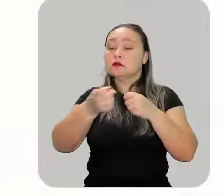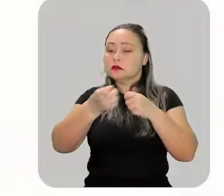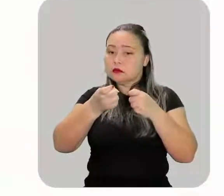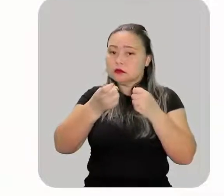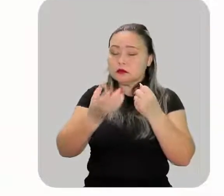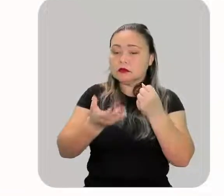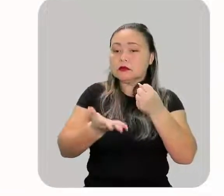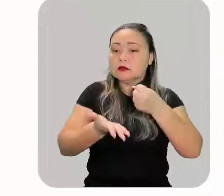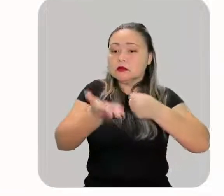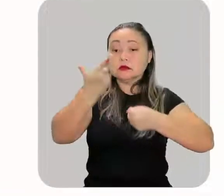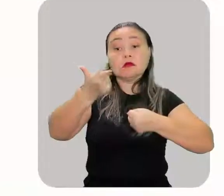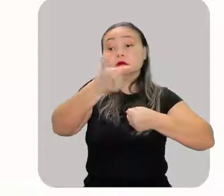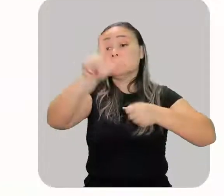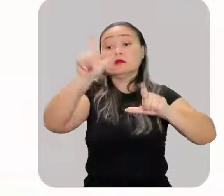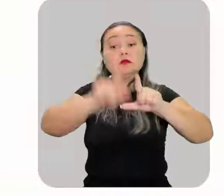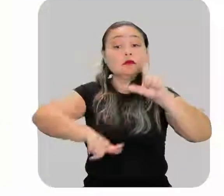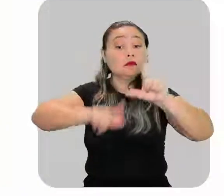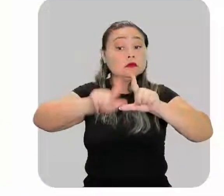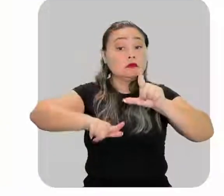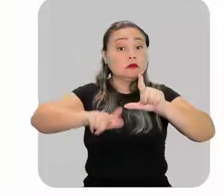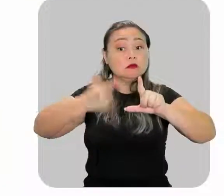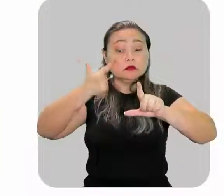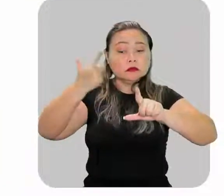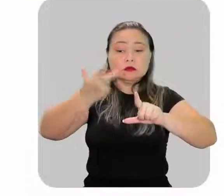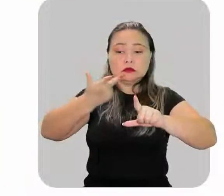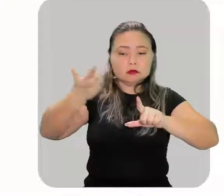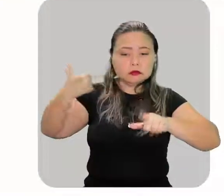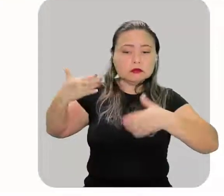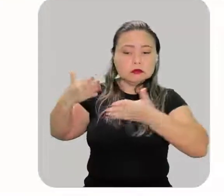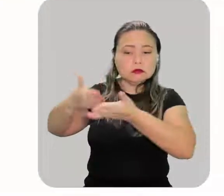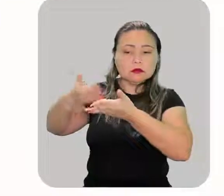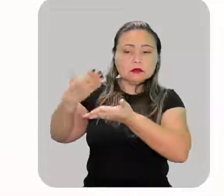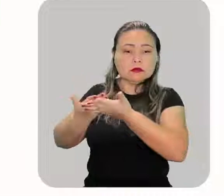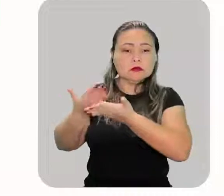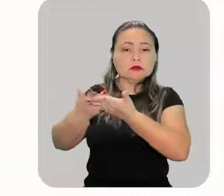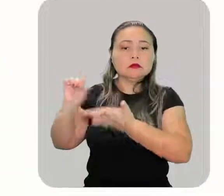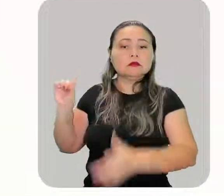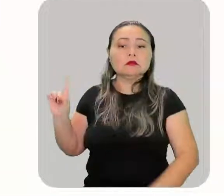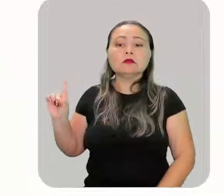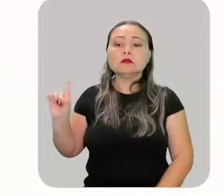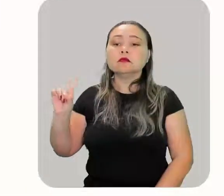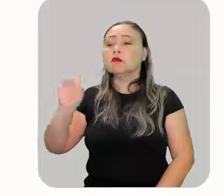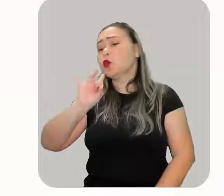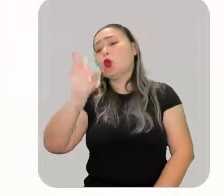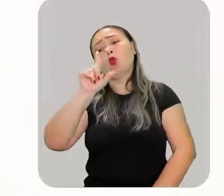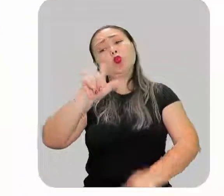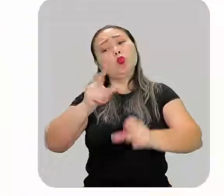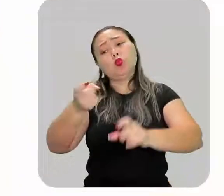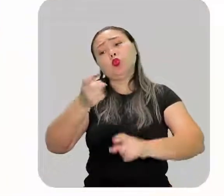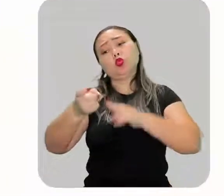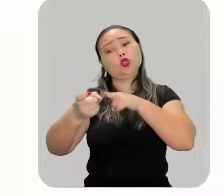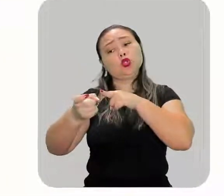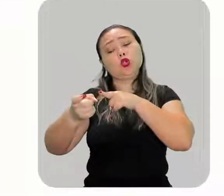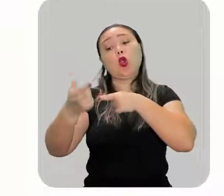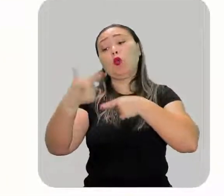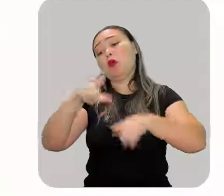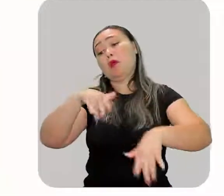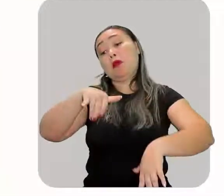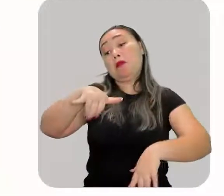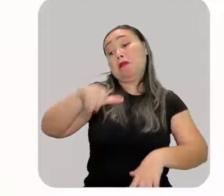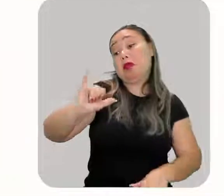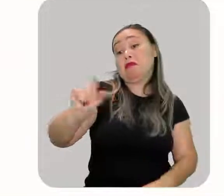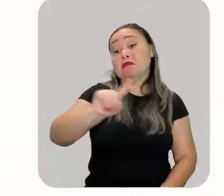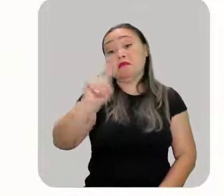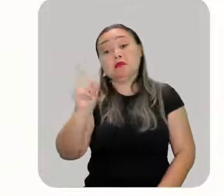ou de outra letra qualquer. Viu que nós falamos na última aula, se não me falta memória, não é só x, né? Pode ter